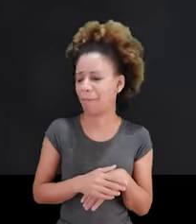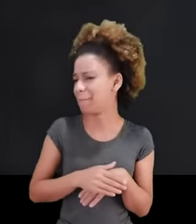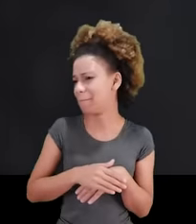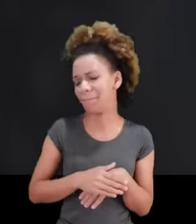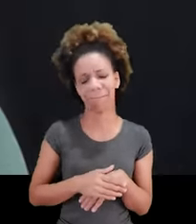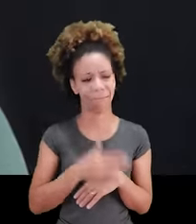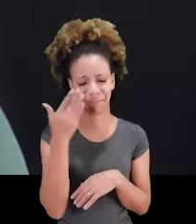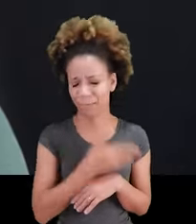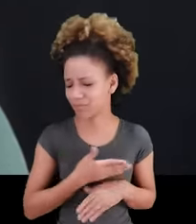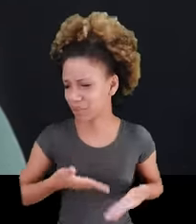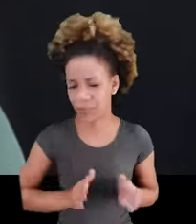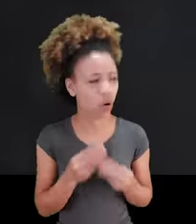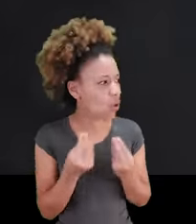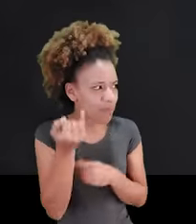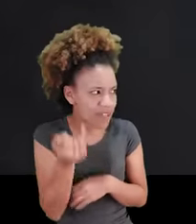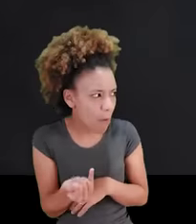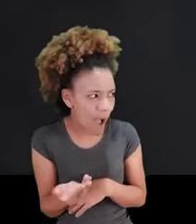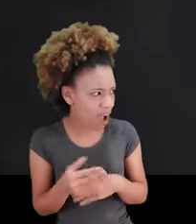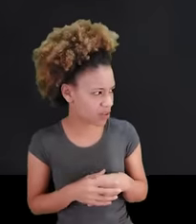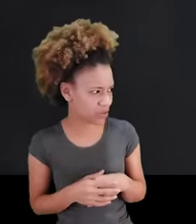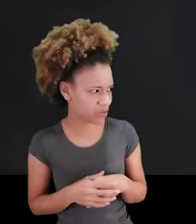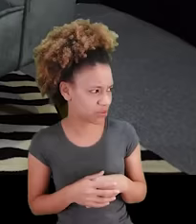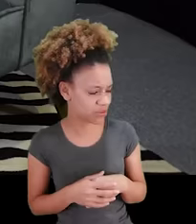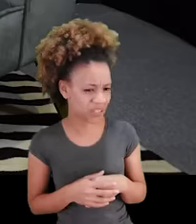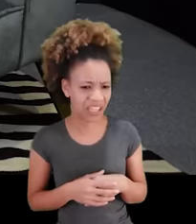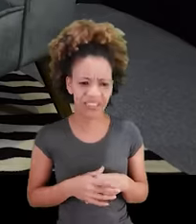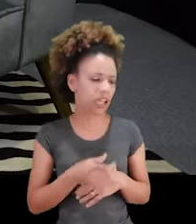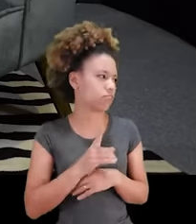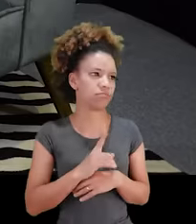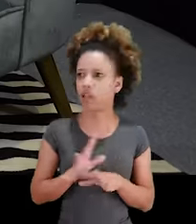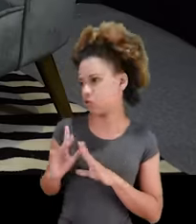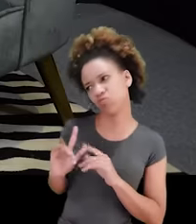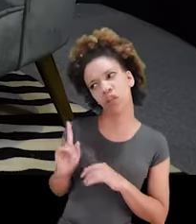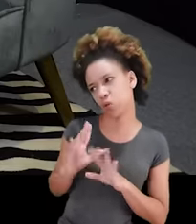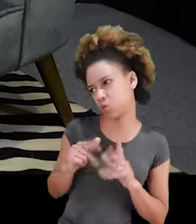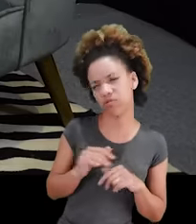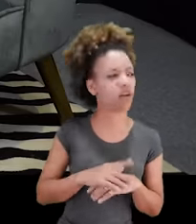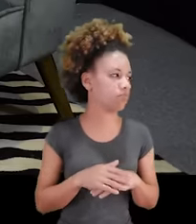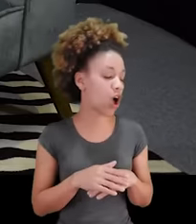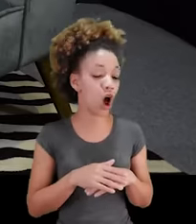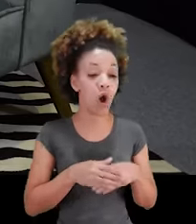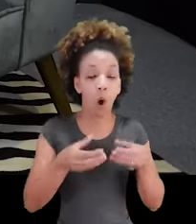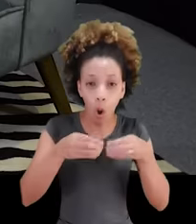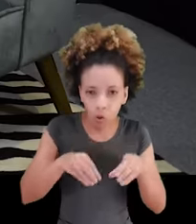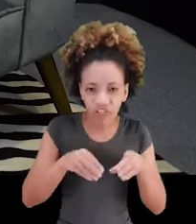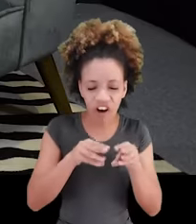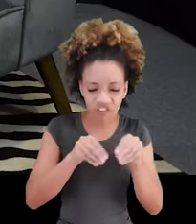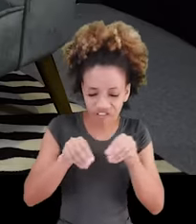Mas é bom, é bom. E como é que vocês são magros? Nem todos. É uma culinária... Não, todos. Culinária baseada em ovo, farinha